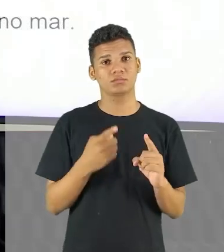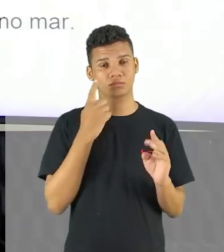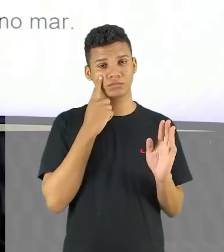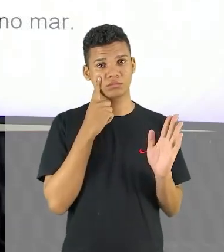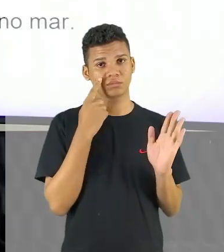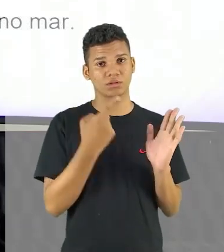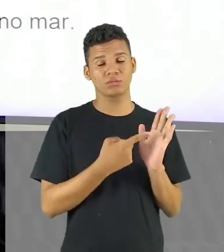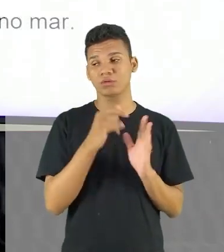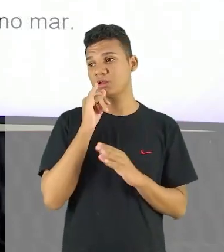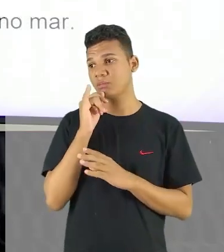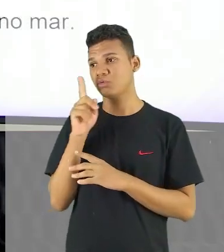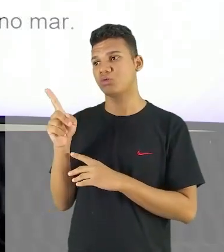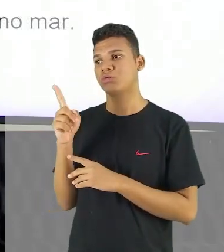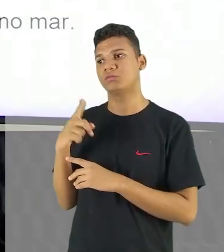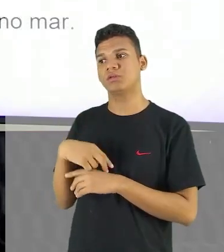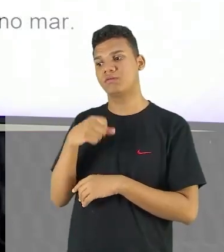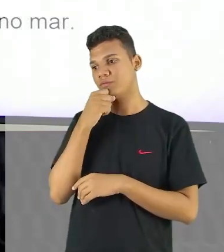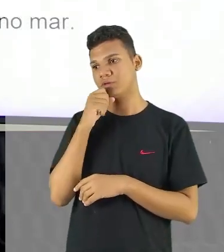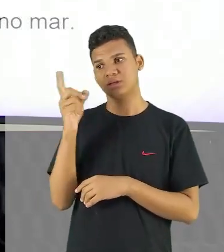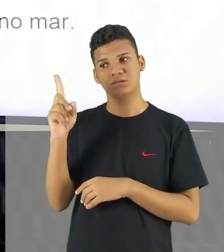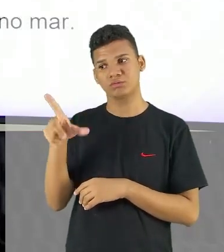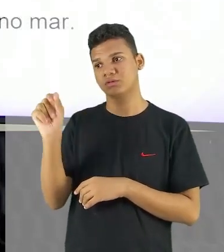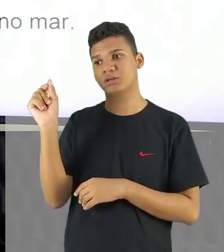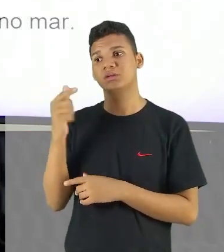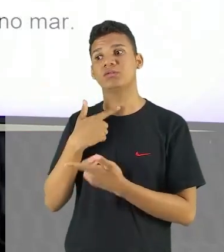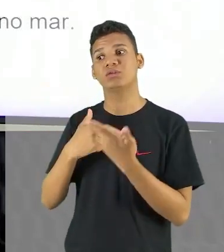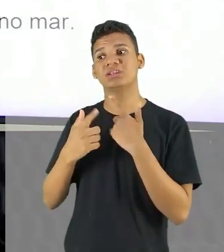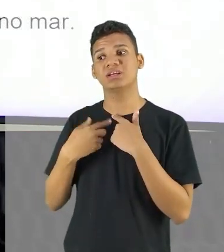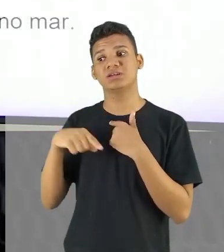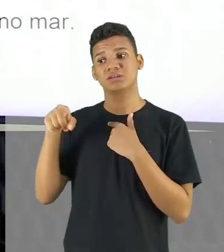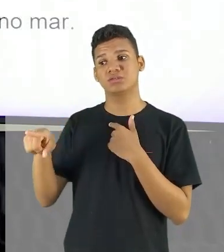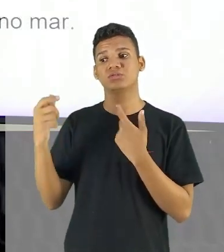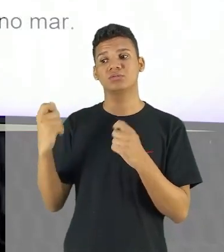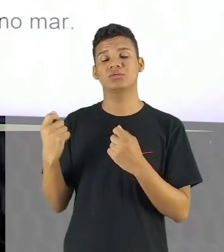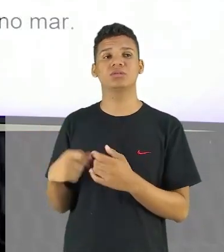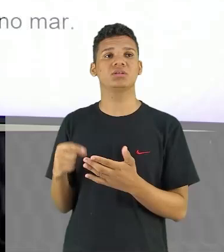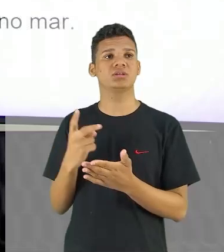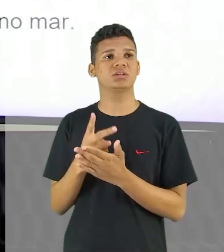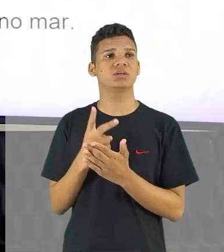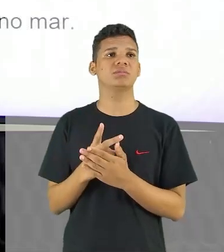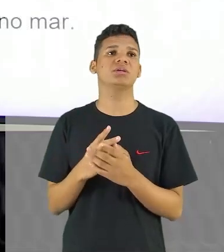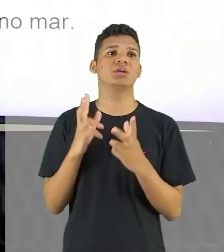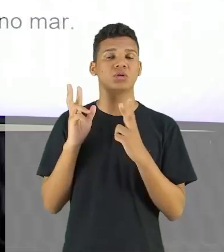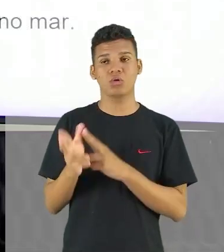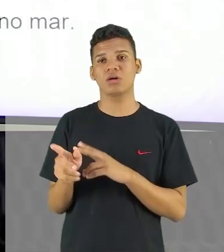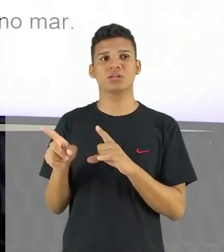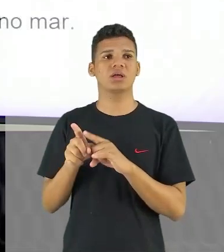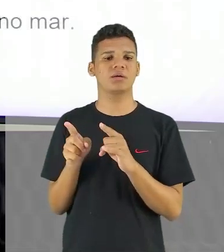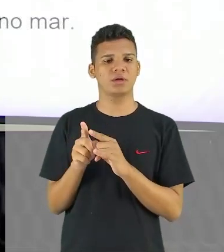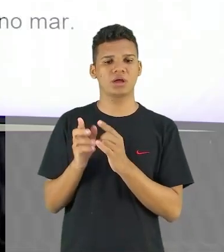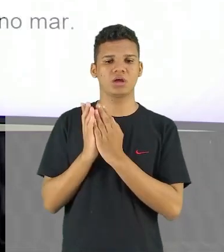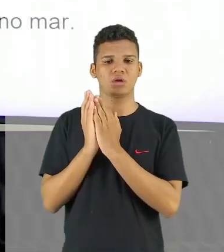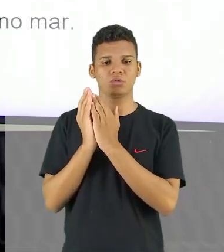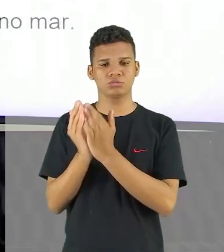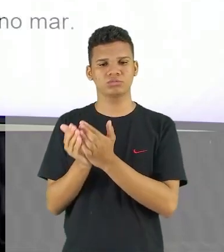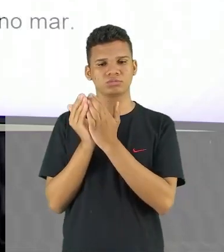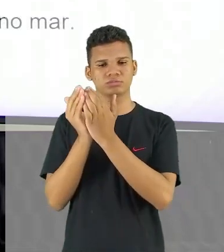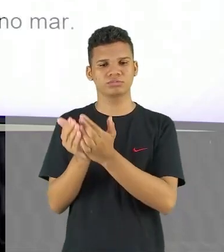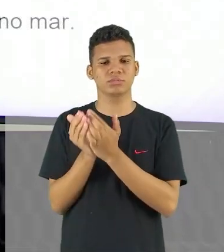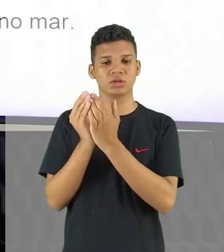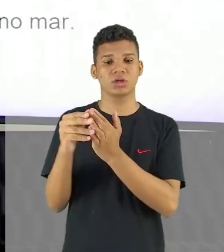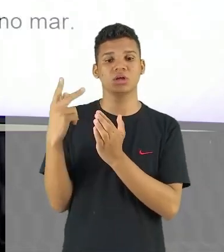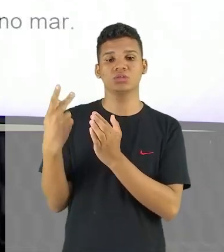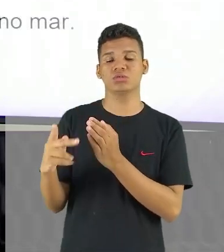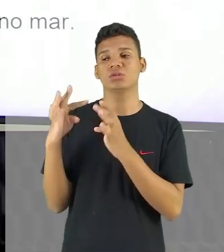que teu avô te quer. Pela vontade dele, tens de ser barqueiro como ele, como teu pai, como teu avô. Toda a